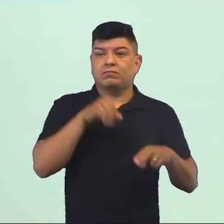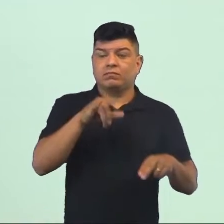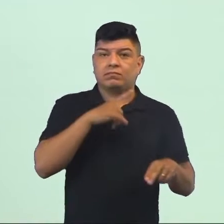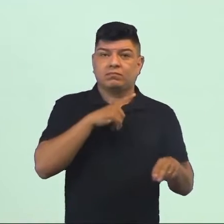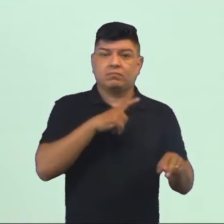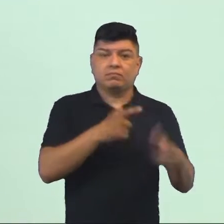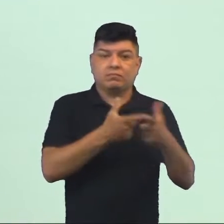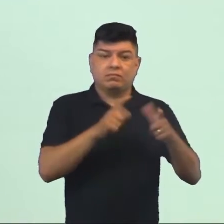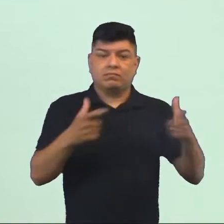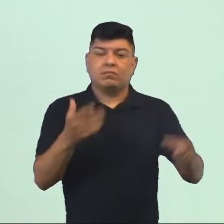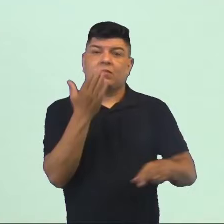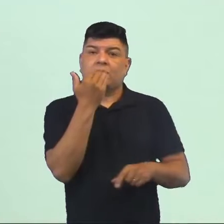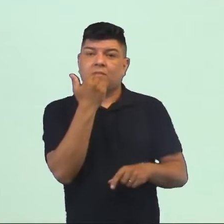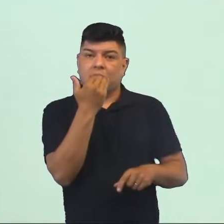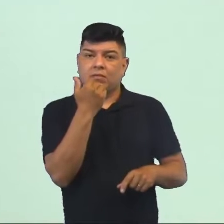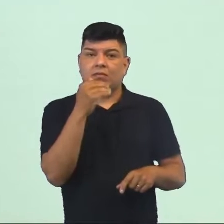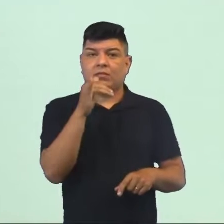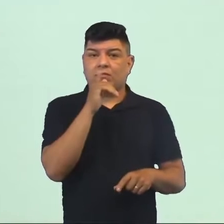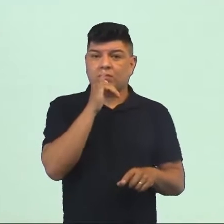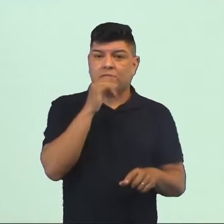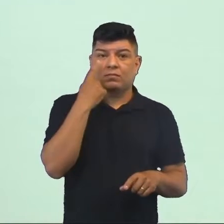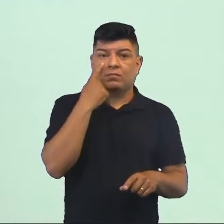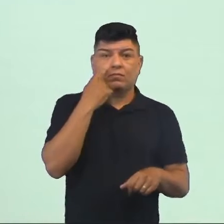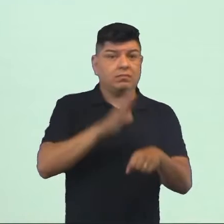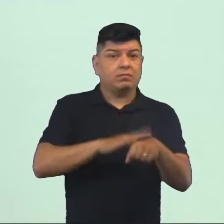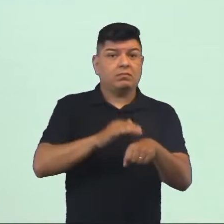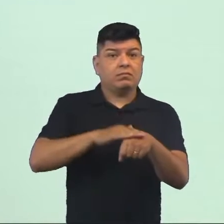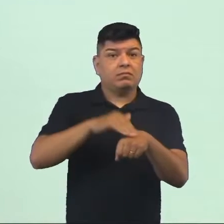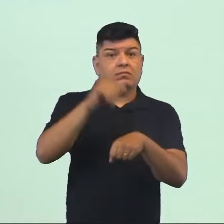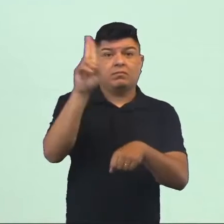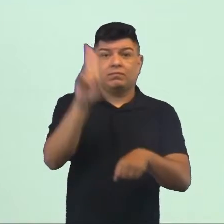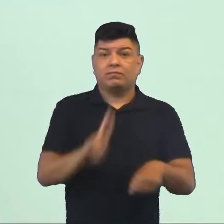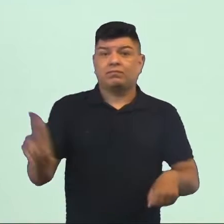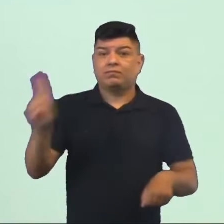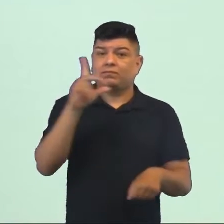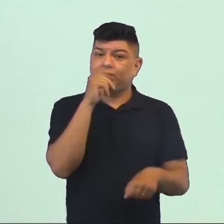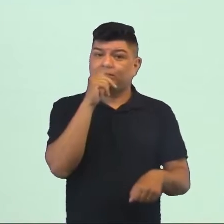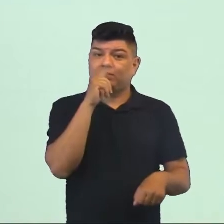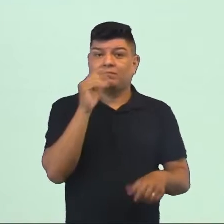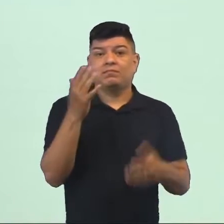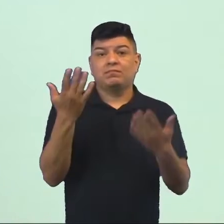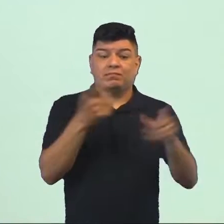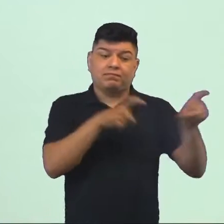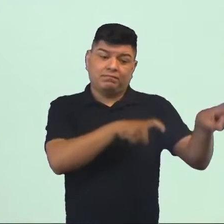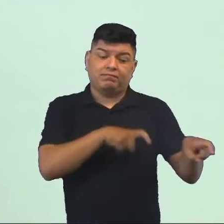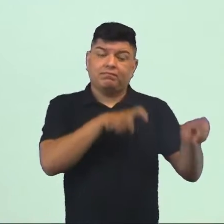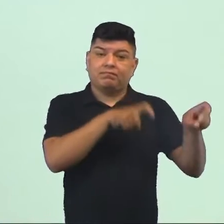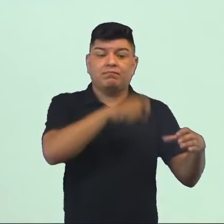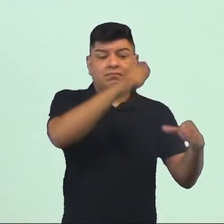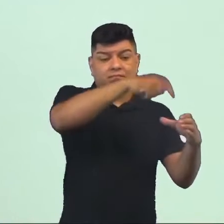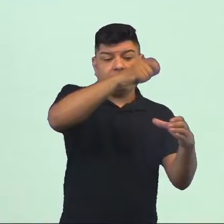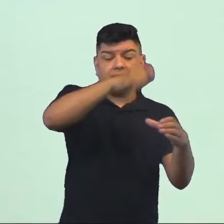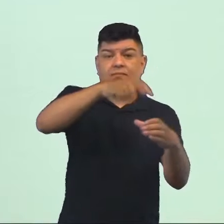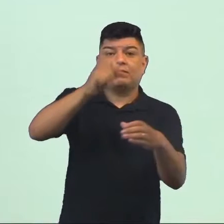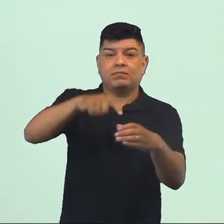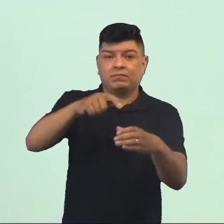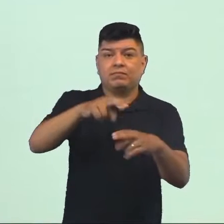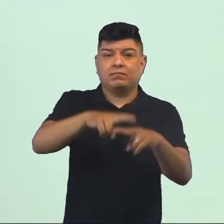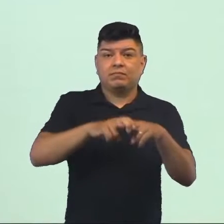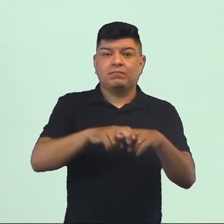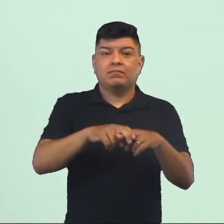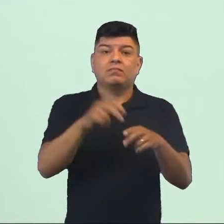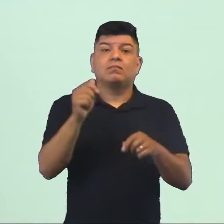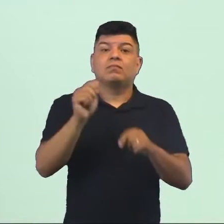aumentar a produção de alimentos, se você observar o setor que mais utiliza água, é a agricultura. E essa água que é utilizada para regar